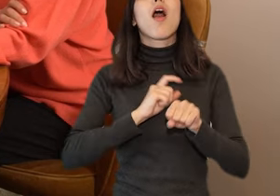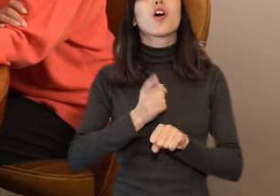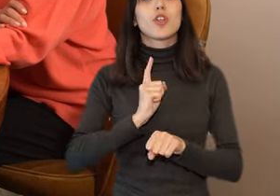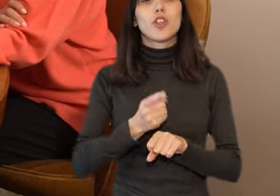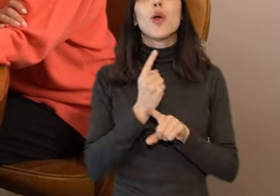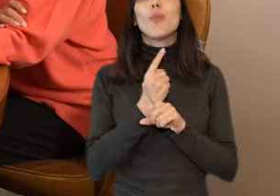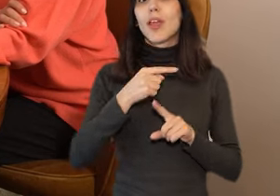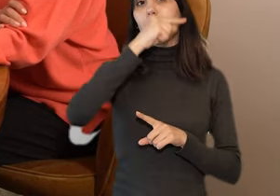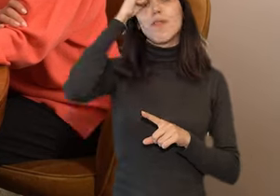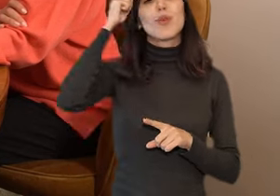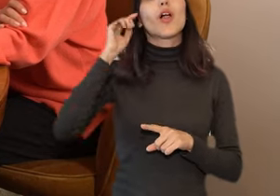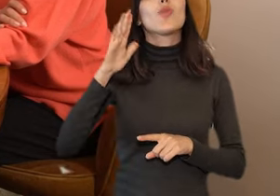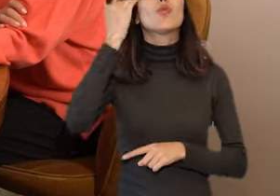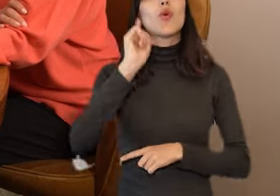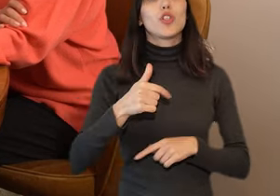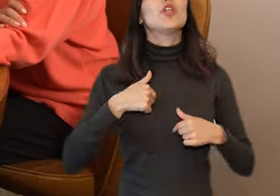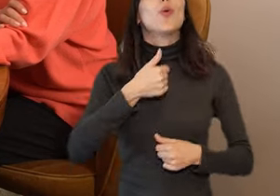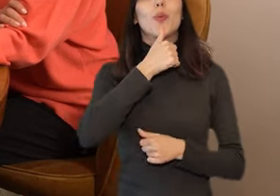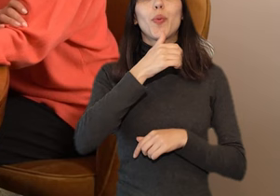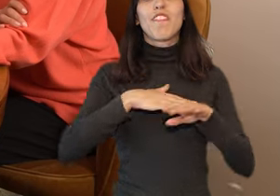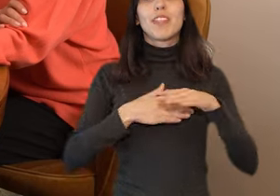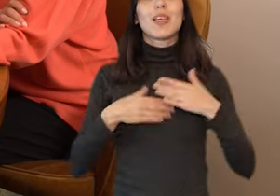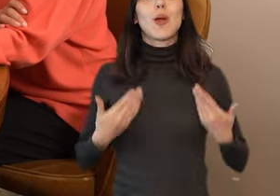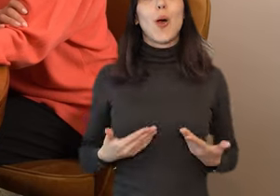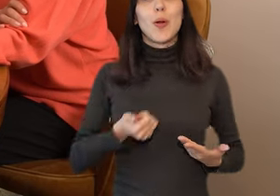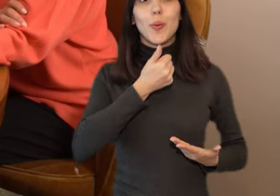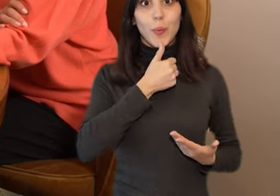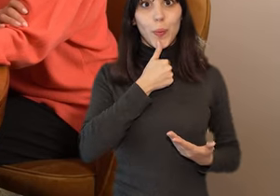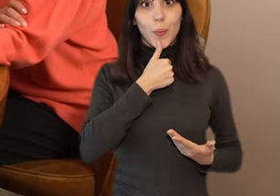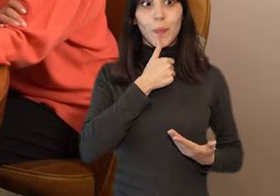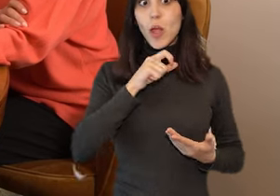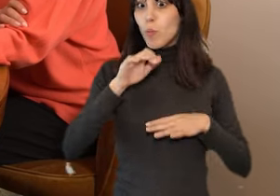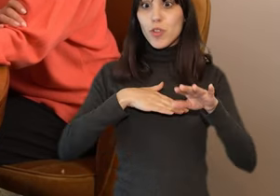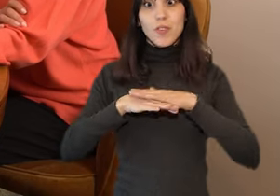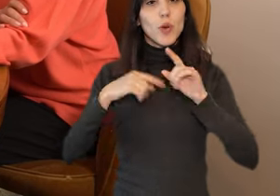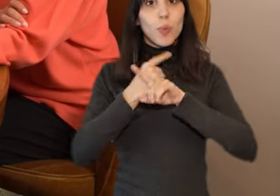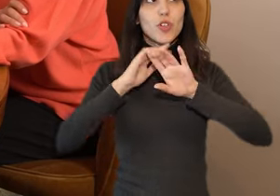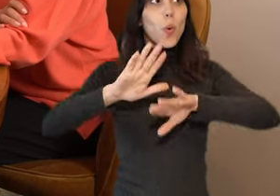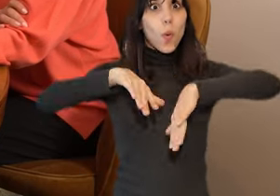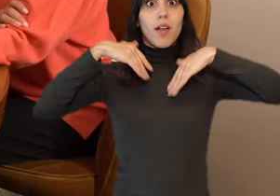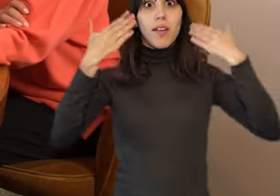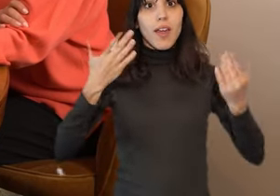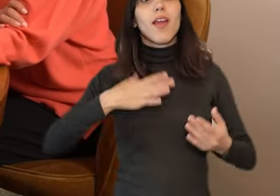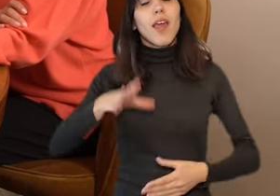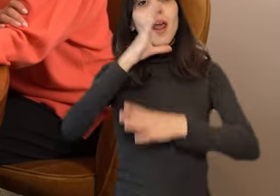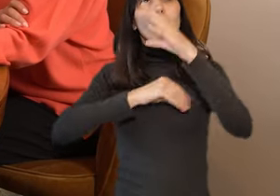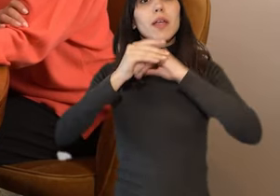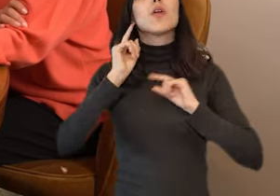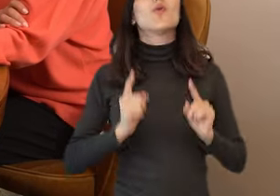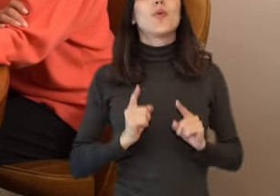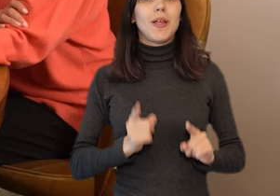grande dificuldade é o que é que eu vou fazer agora agora que eu posso fazer qualquer coisa o que é que eu quero realmente aprender